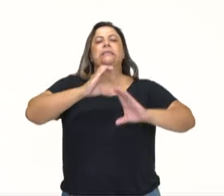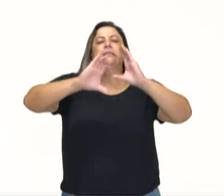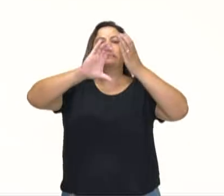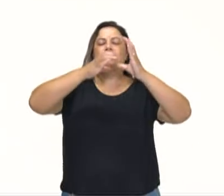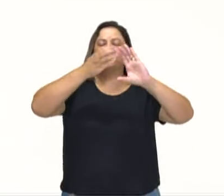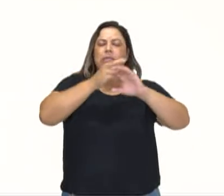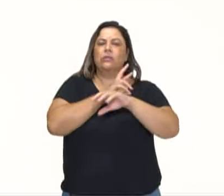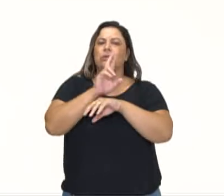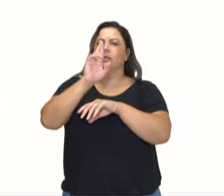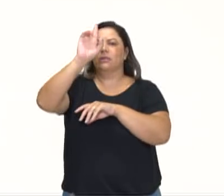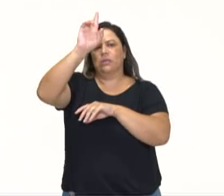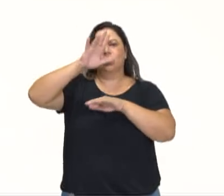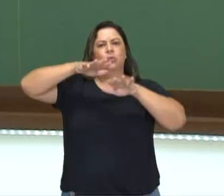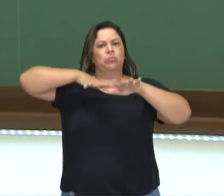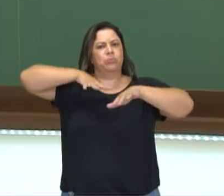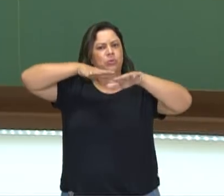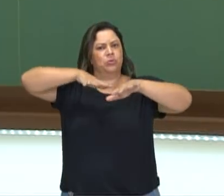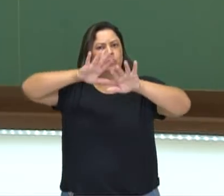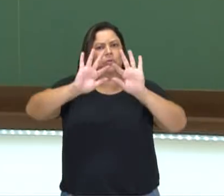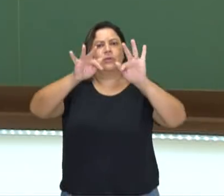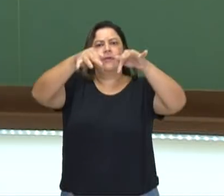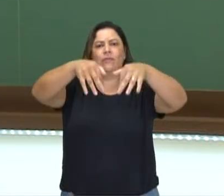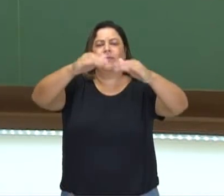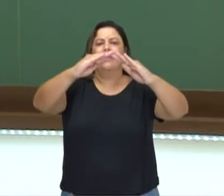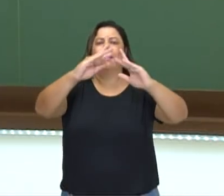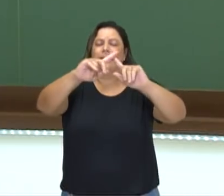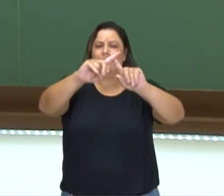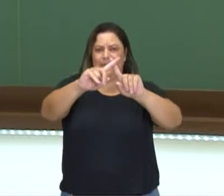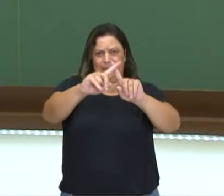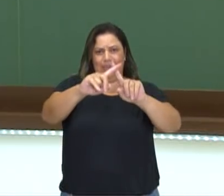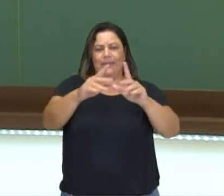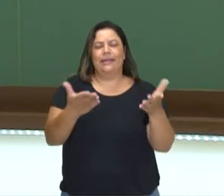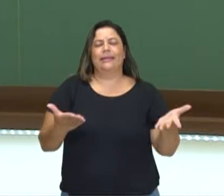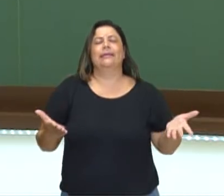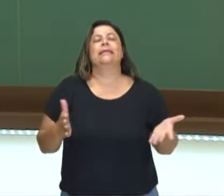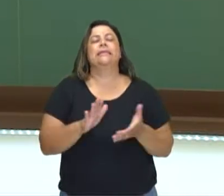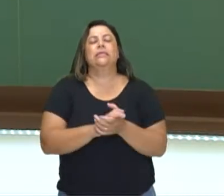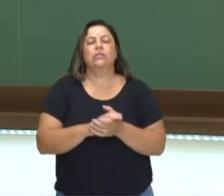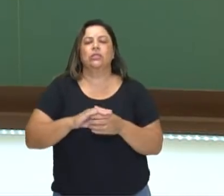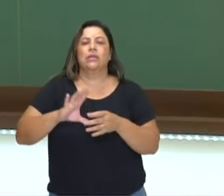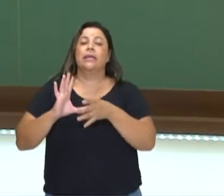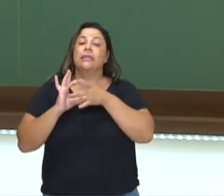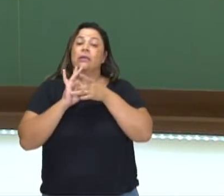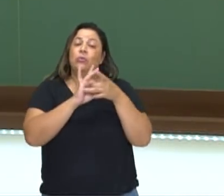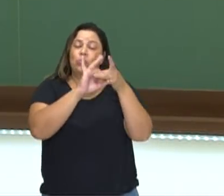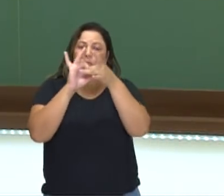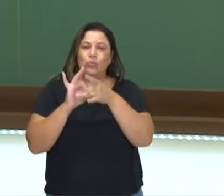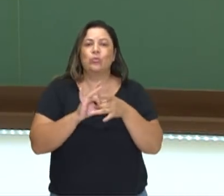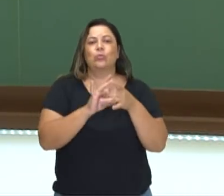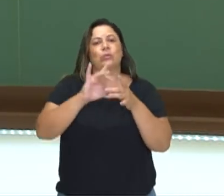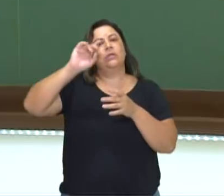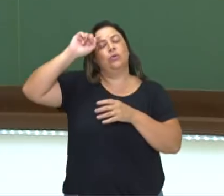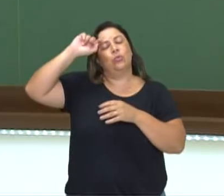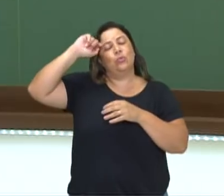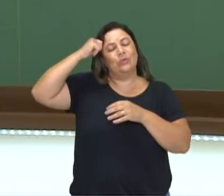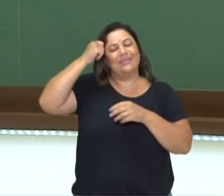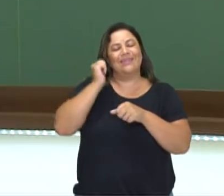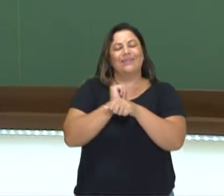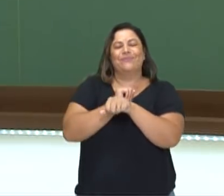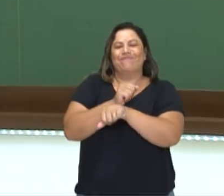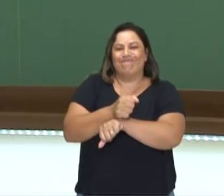e uma procissão que acaba na igreja. Então, une o elemento africano, dos negros que vieram escravizados para o Brasil,